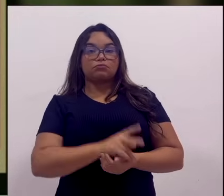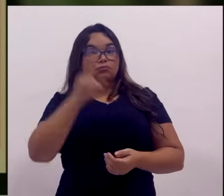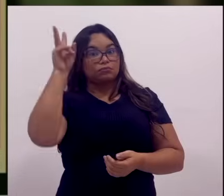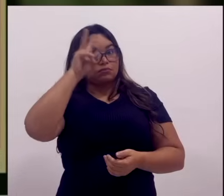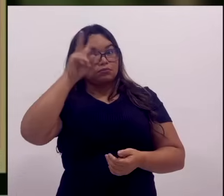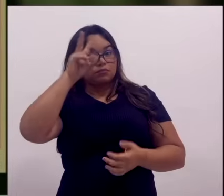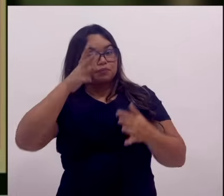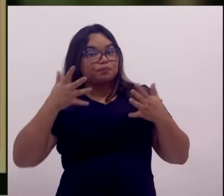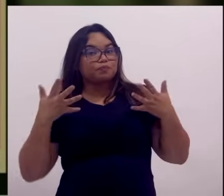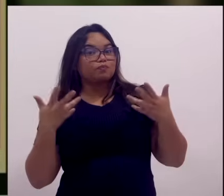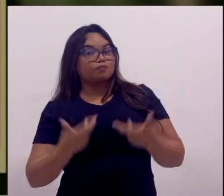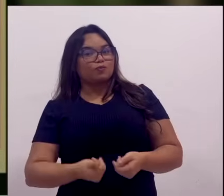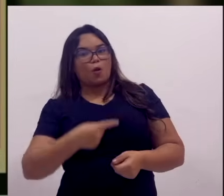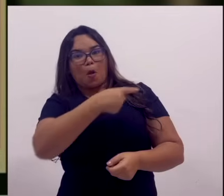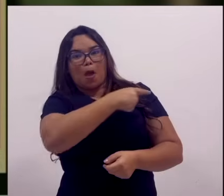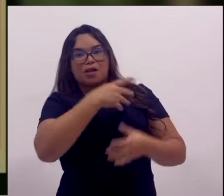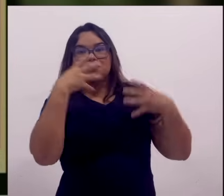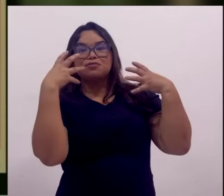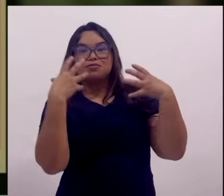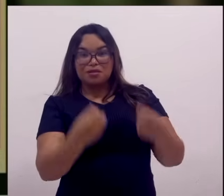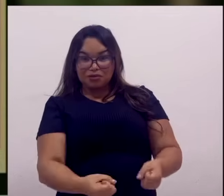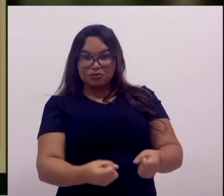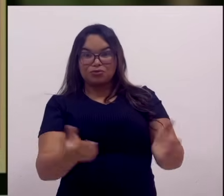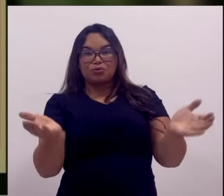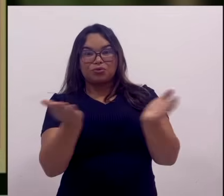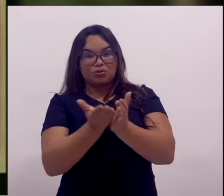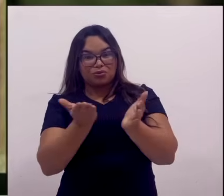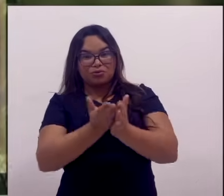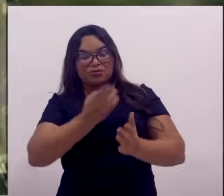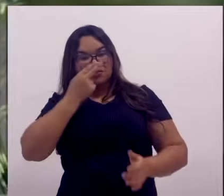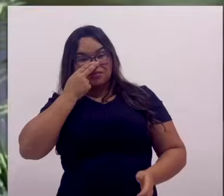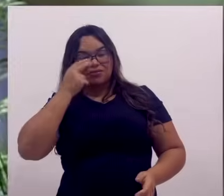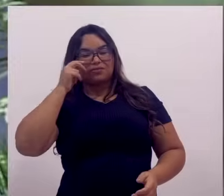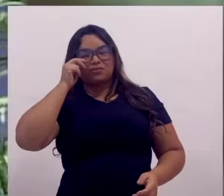É uma história maravilhosa porque ela aceitou o cristianismo